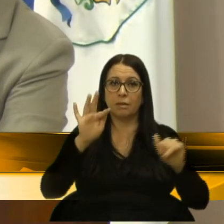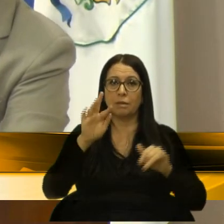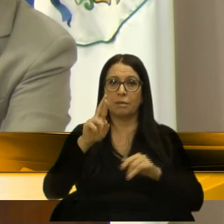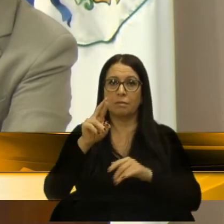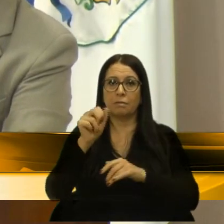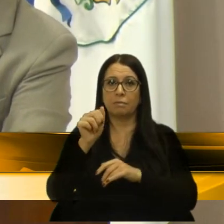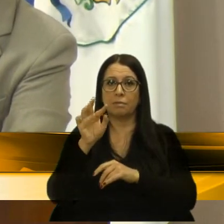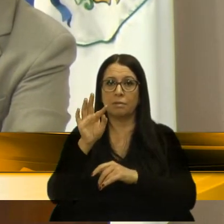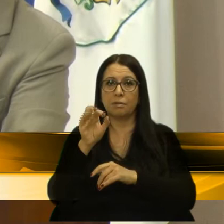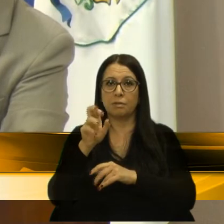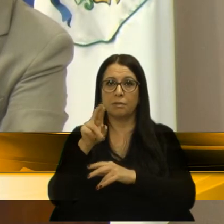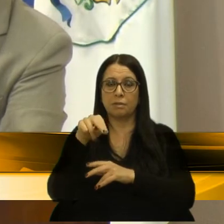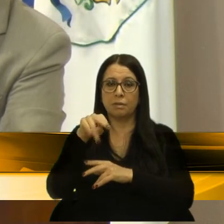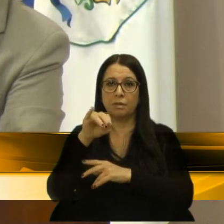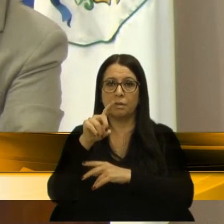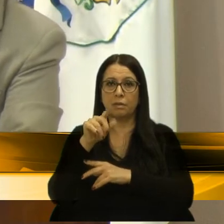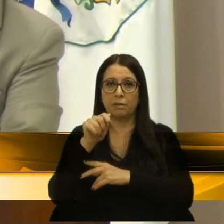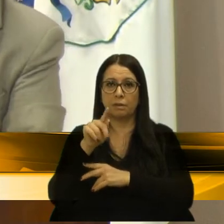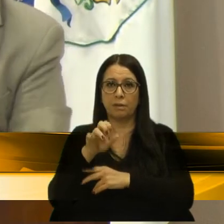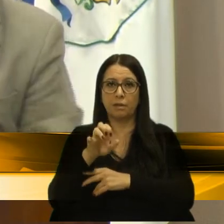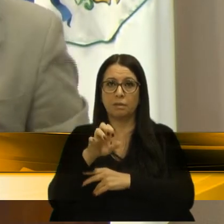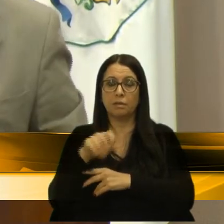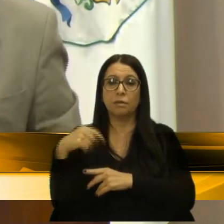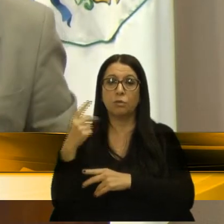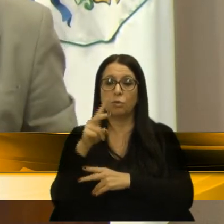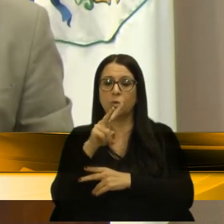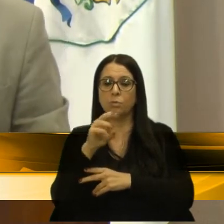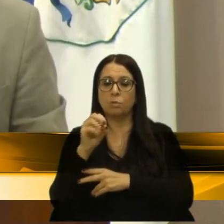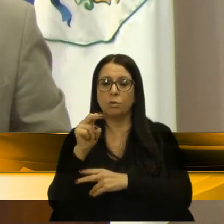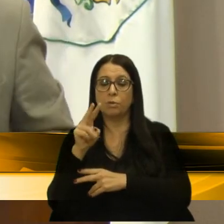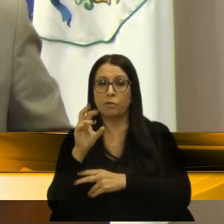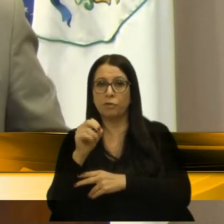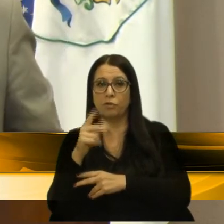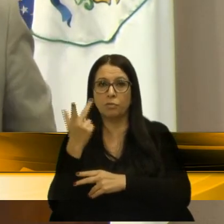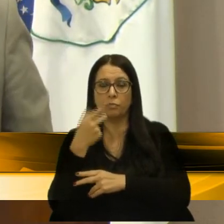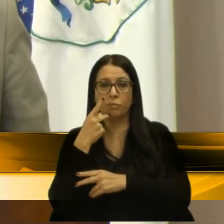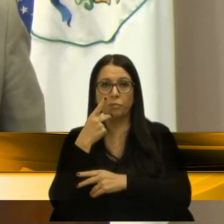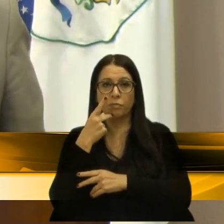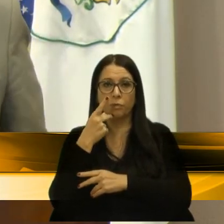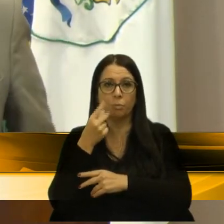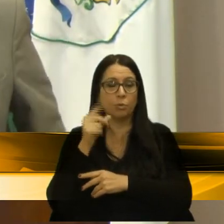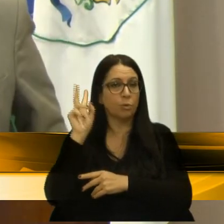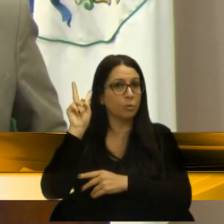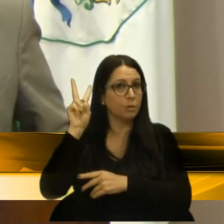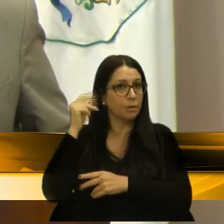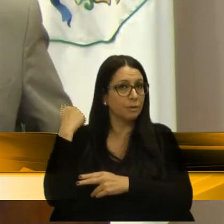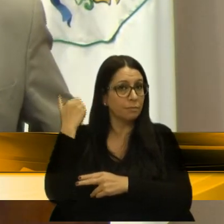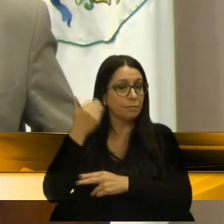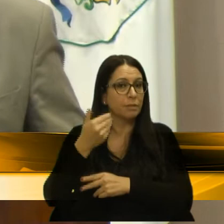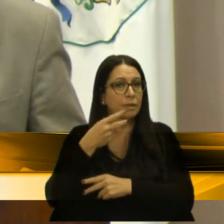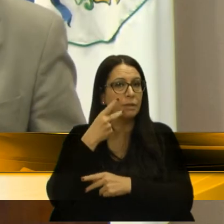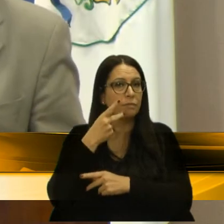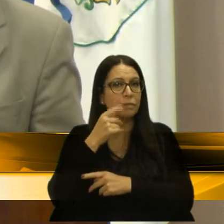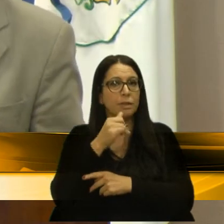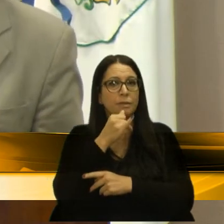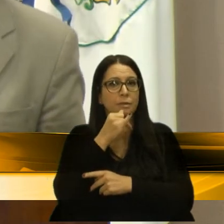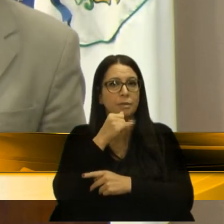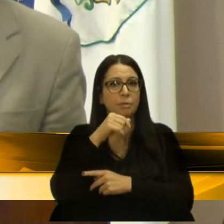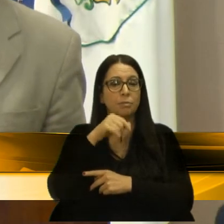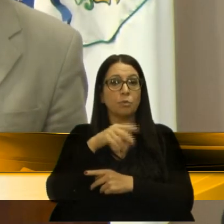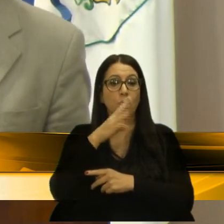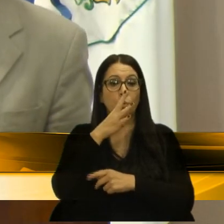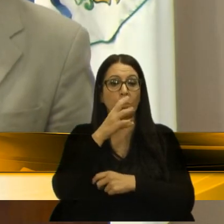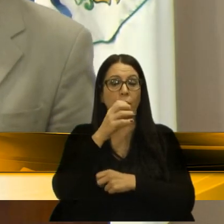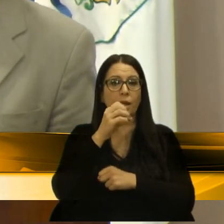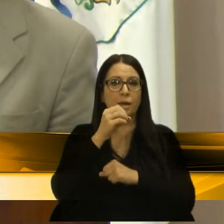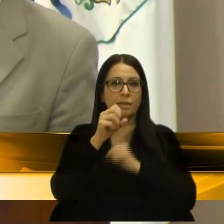Fraternidade 2020 que nós vamos abordar. Mas eu gostaria de fazer um pequeno histórico, porque as pessoas falam, por exemplo, da Quaresma, que iniciou